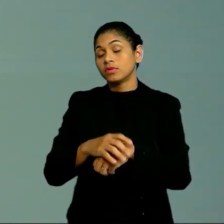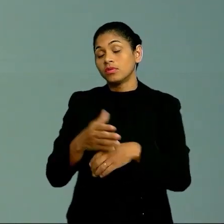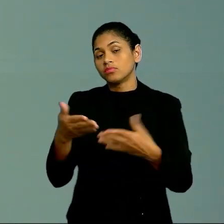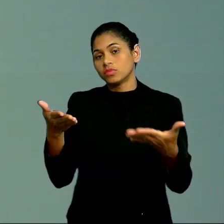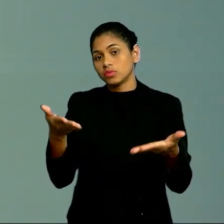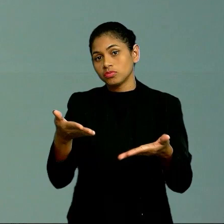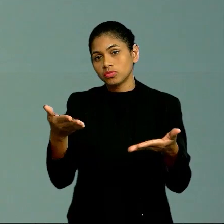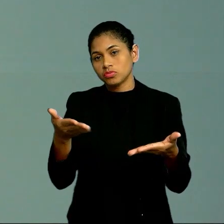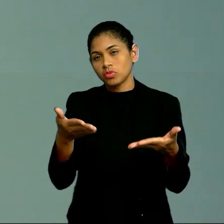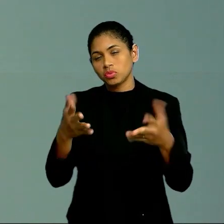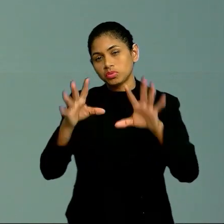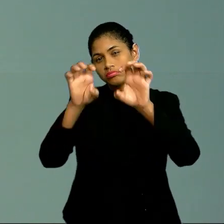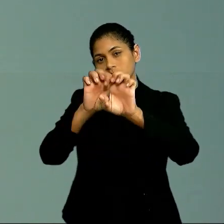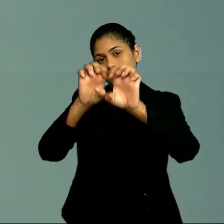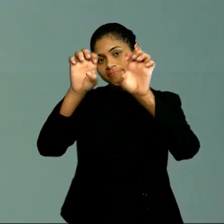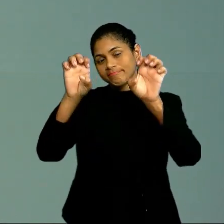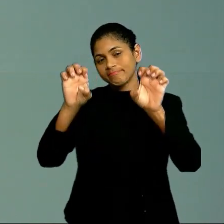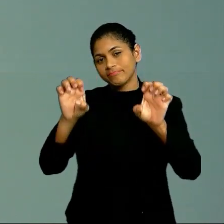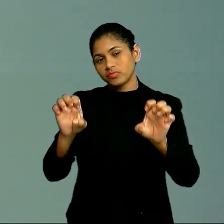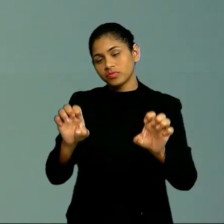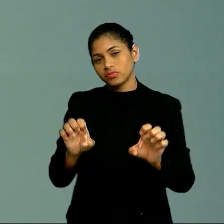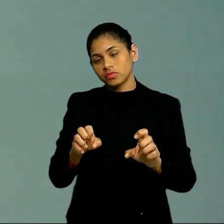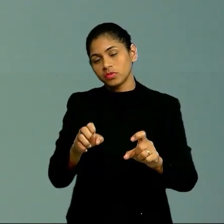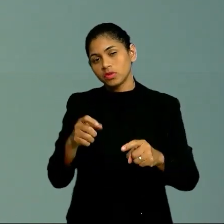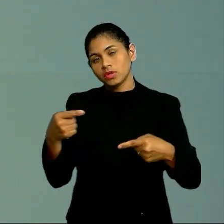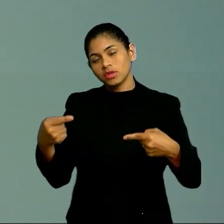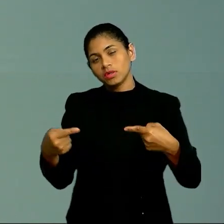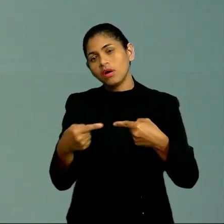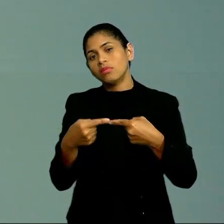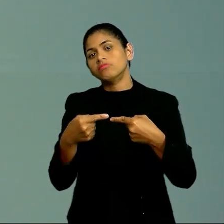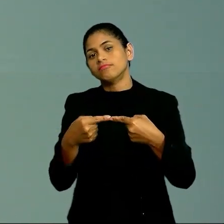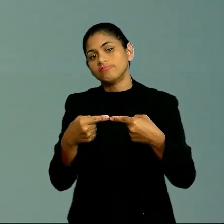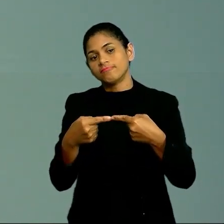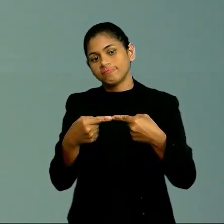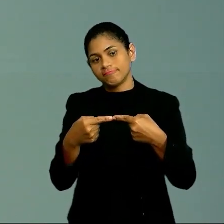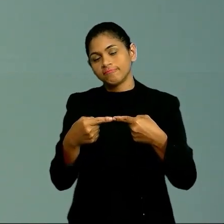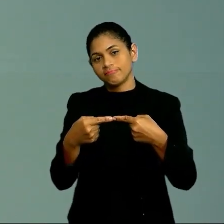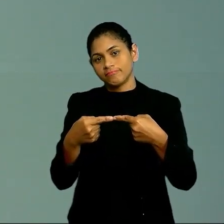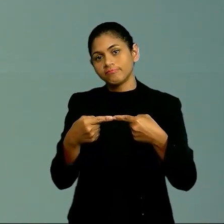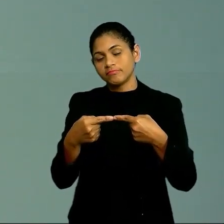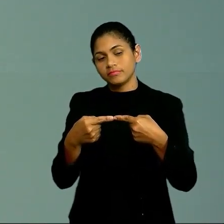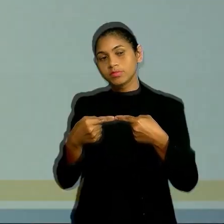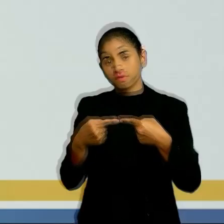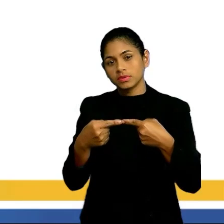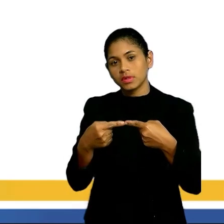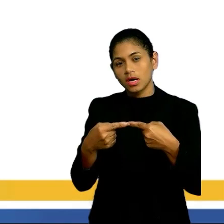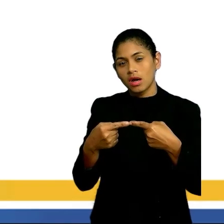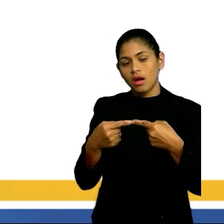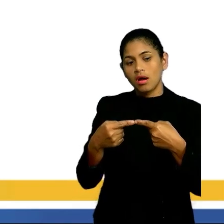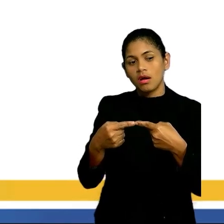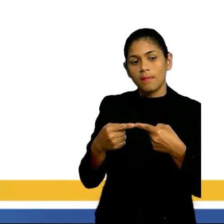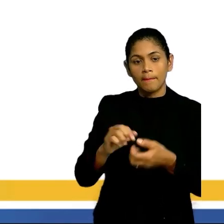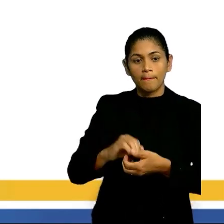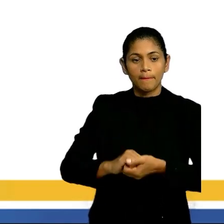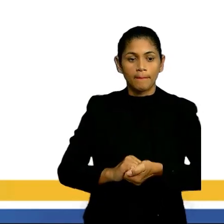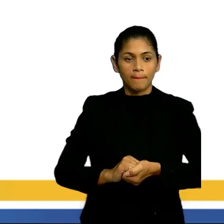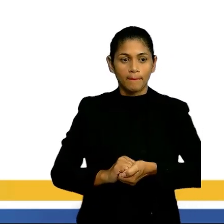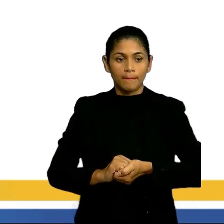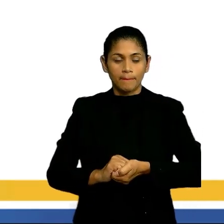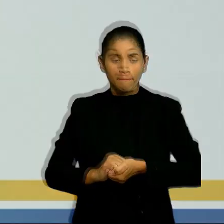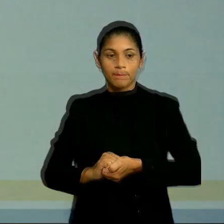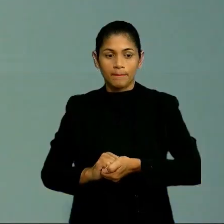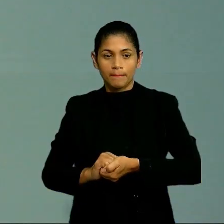uma estrutura ali que liga, né, que segura a musculatura da pelve, tá certo? Com isso, pessoal, a